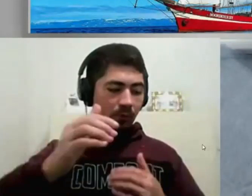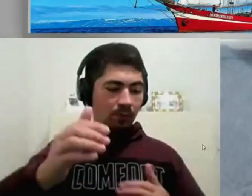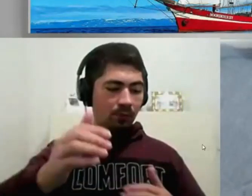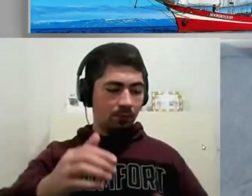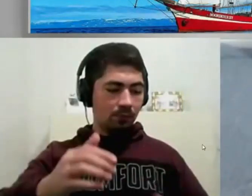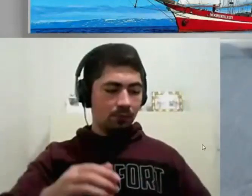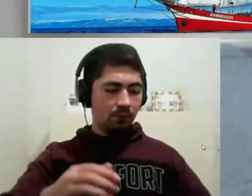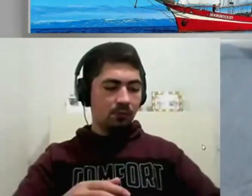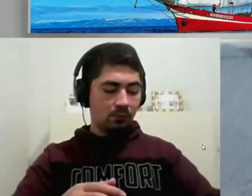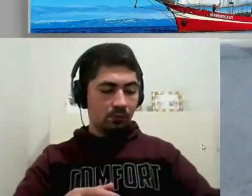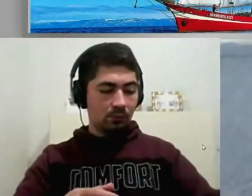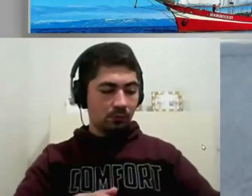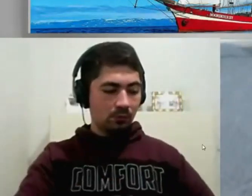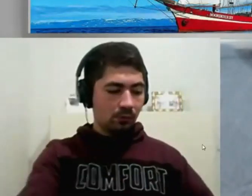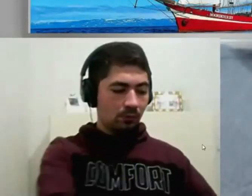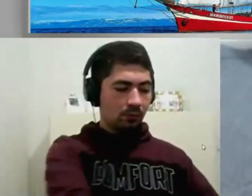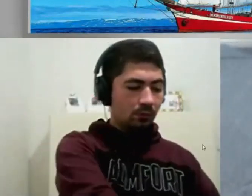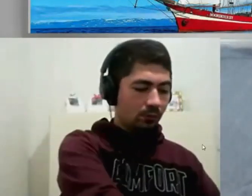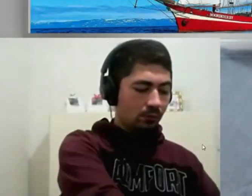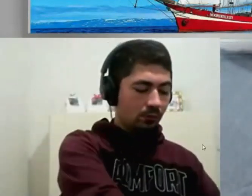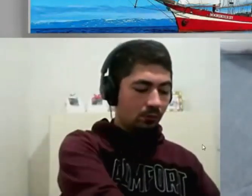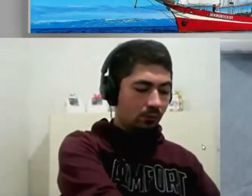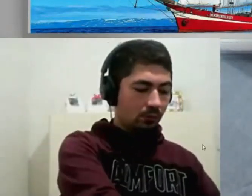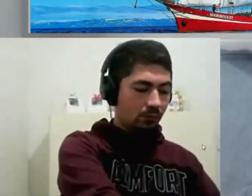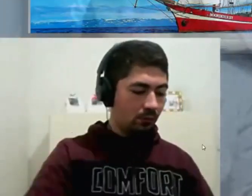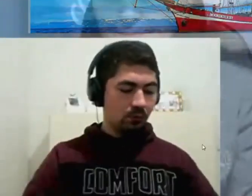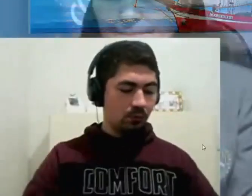Fundação Rotária, o governador Sérgio Baseggio.